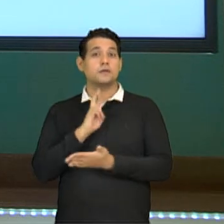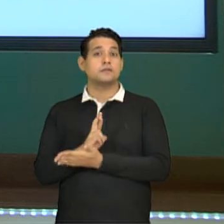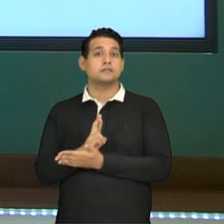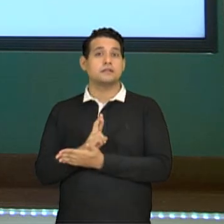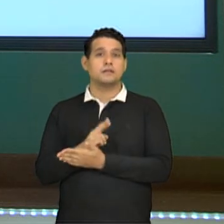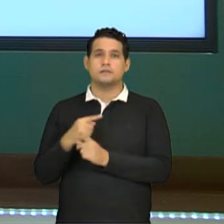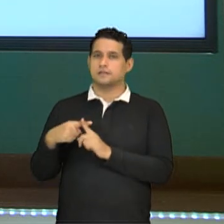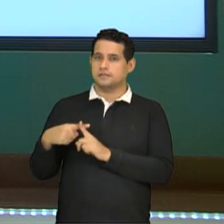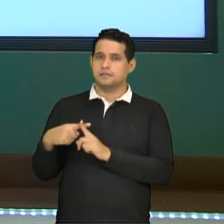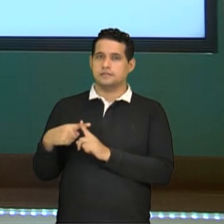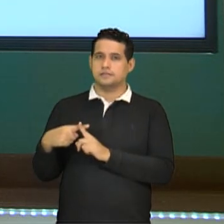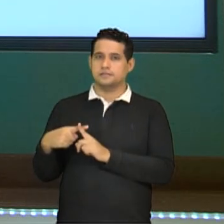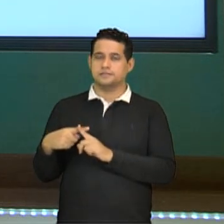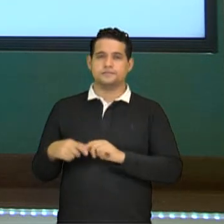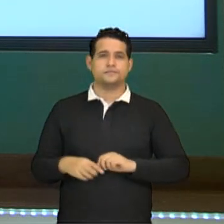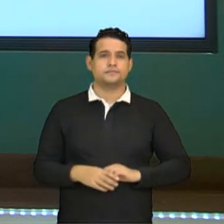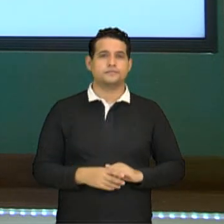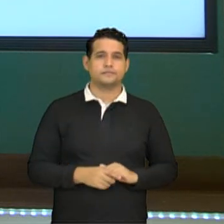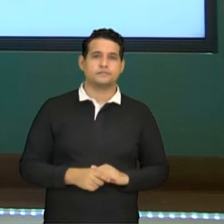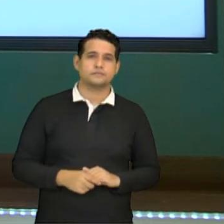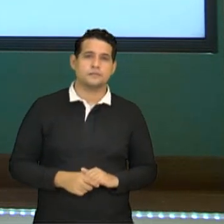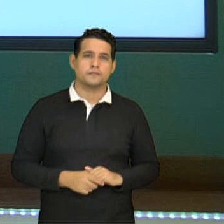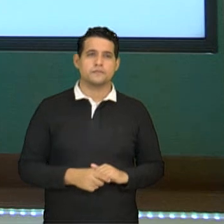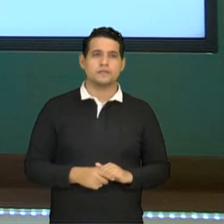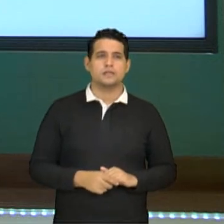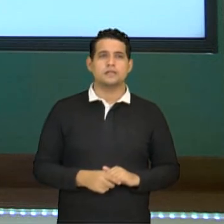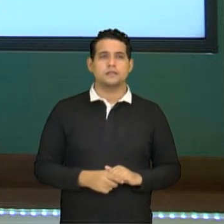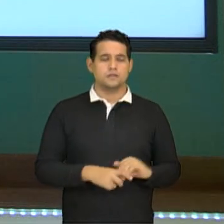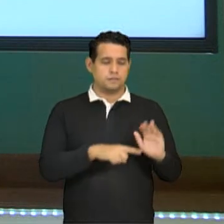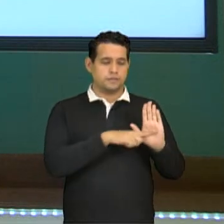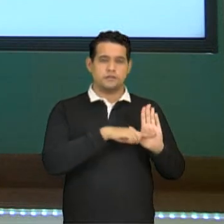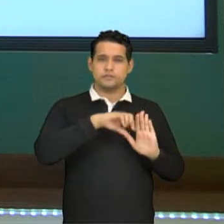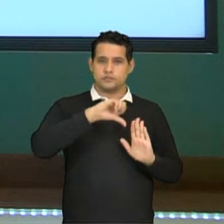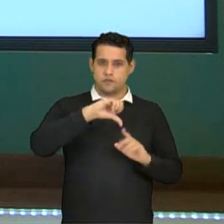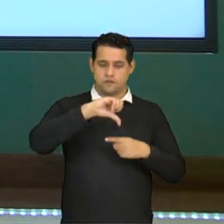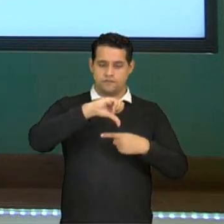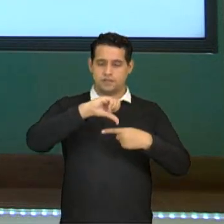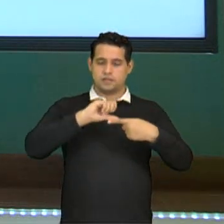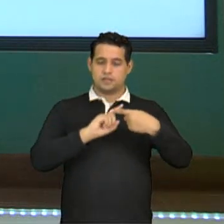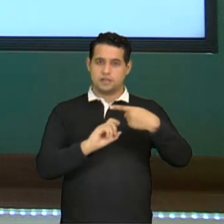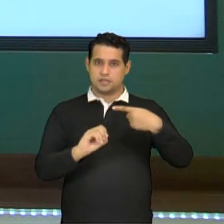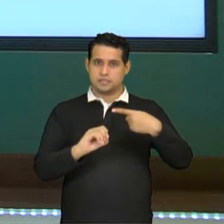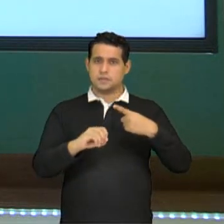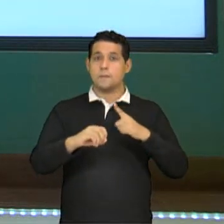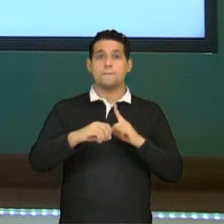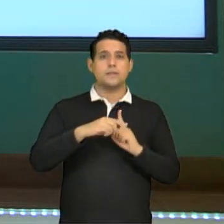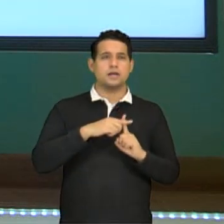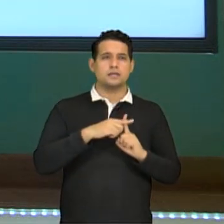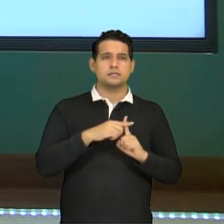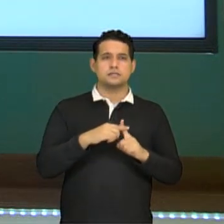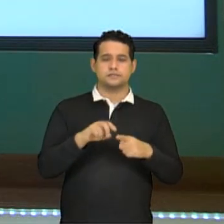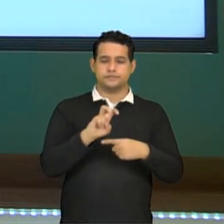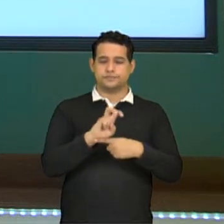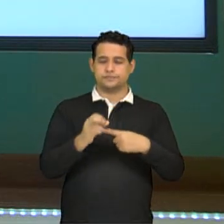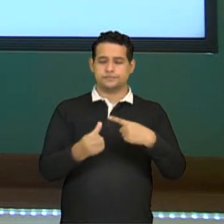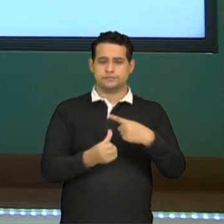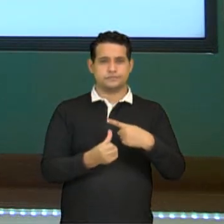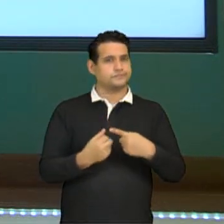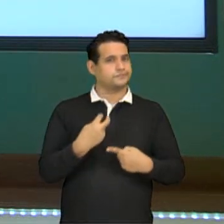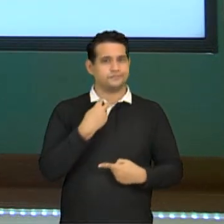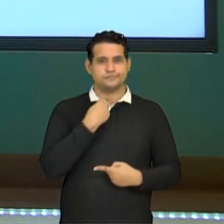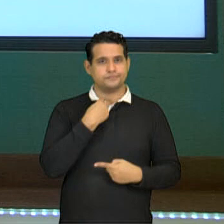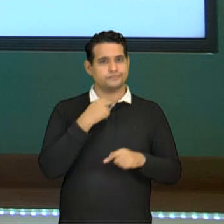ficar mais, ok? Então, eu tenho menos 9 décimos mais 5 sextos. Eu não posso